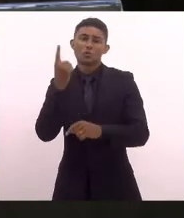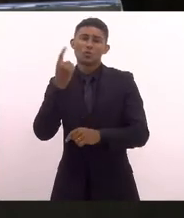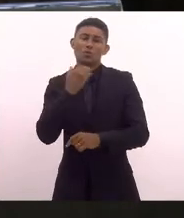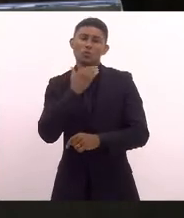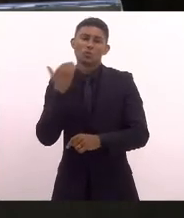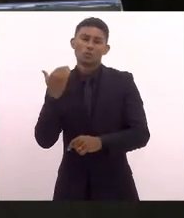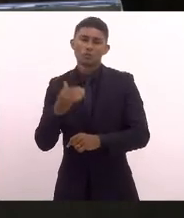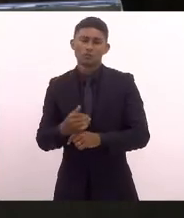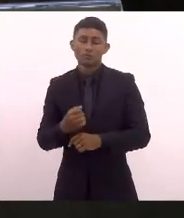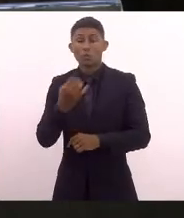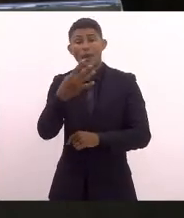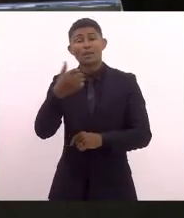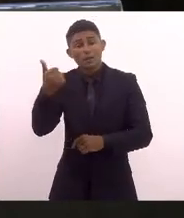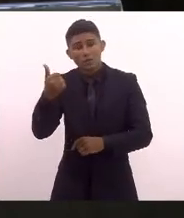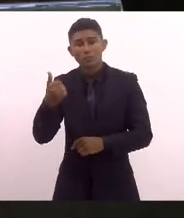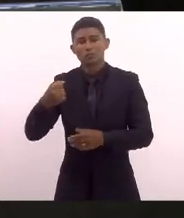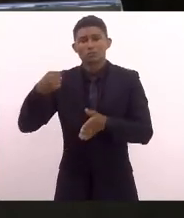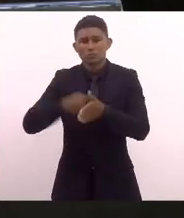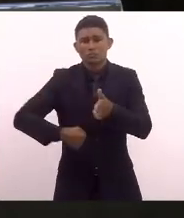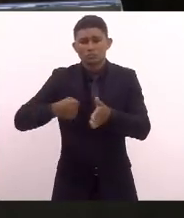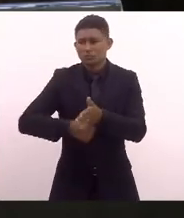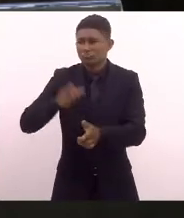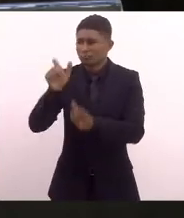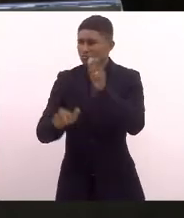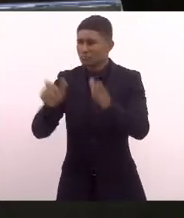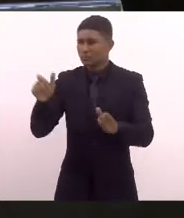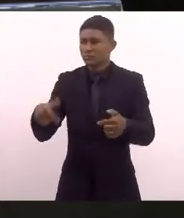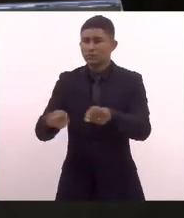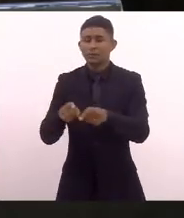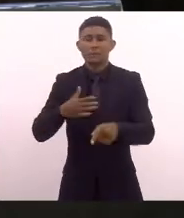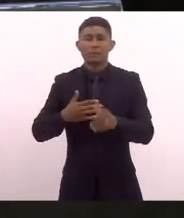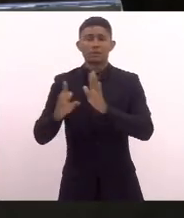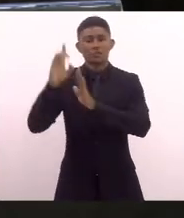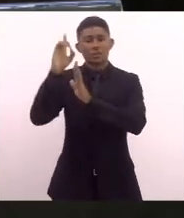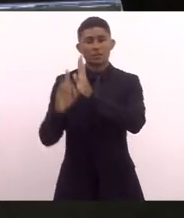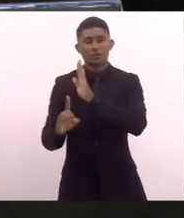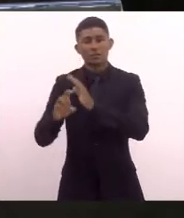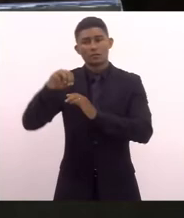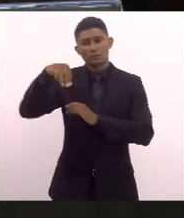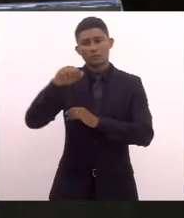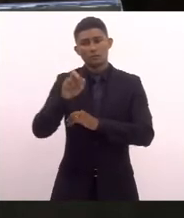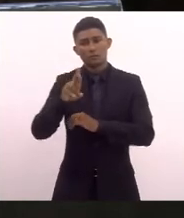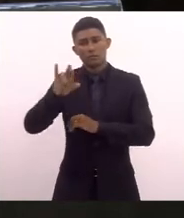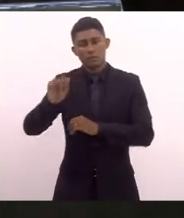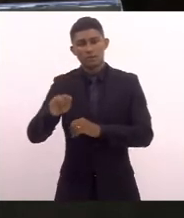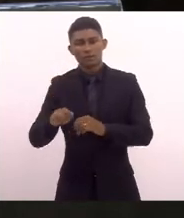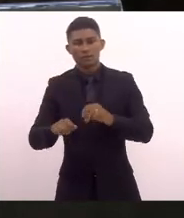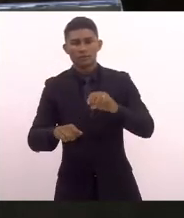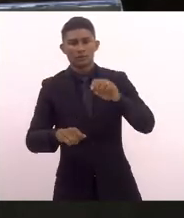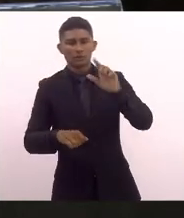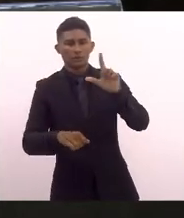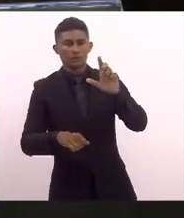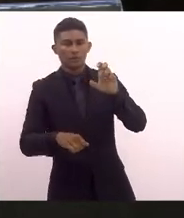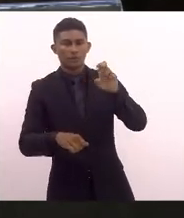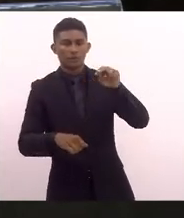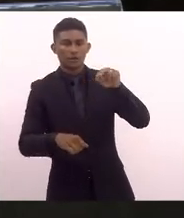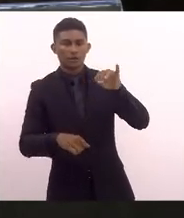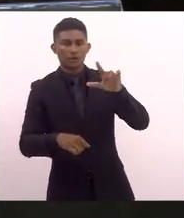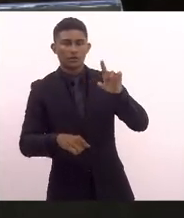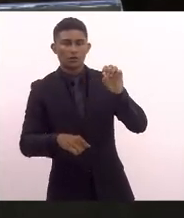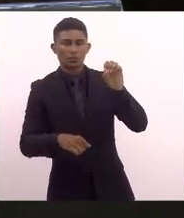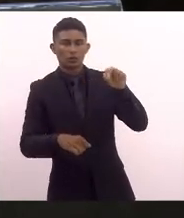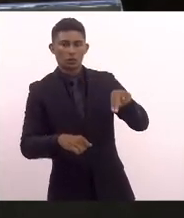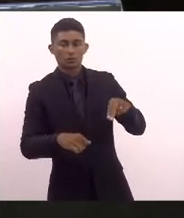41 guerreiros. Minha direção, Maria José Peixoto, Leilton Coelho, Helen